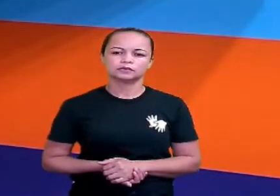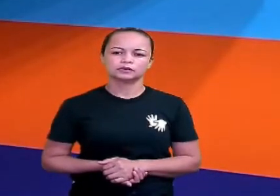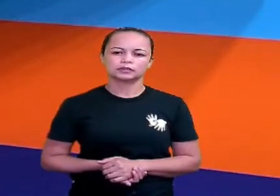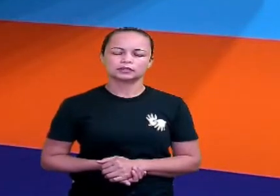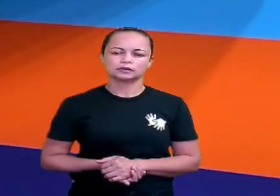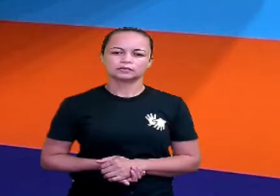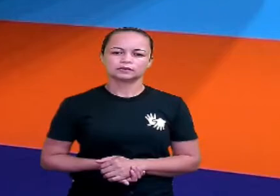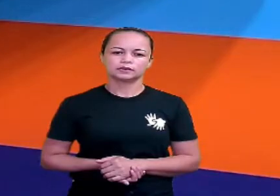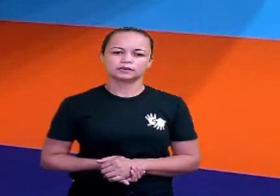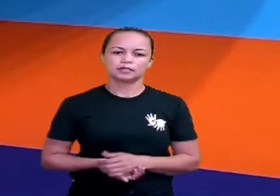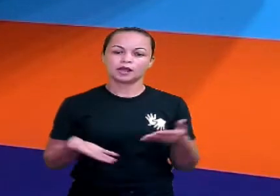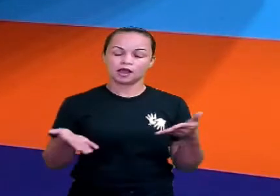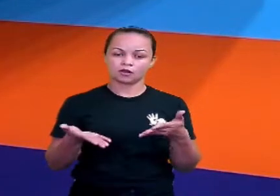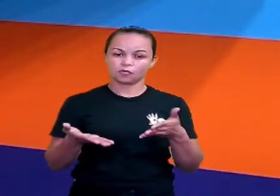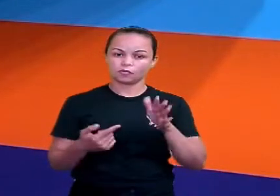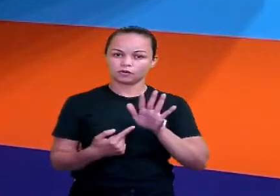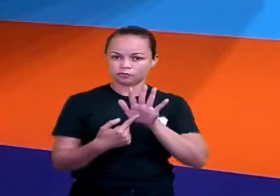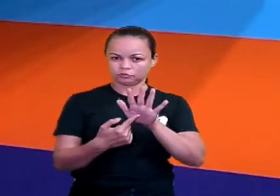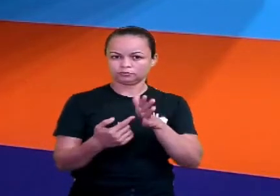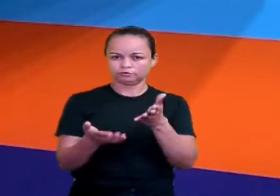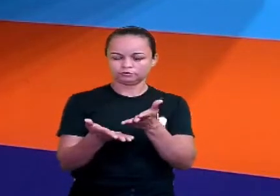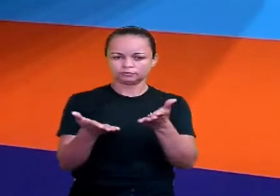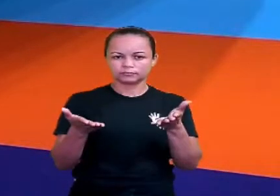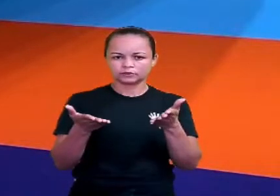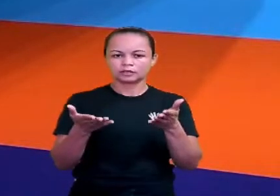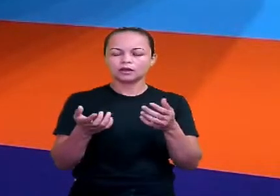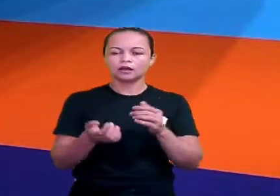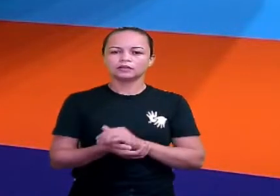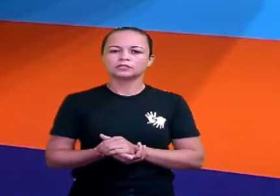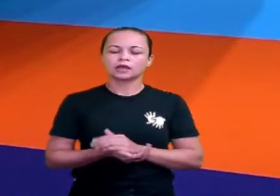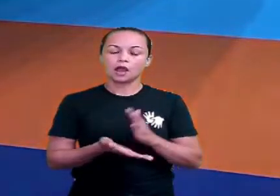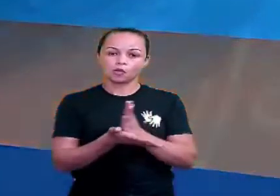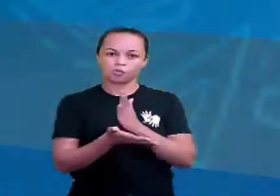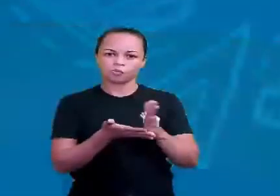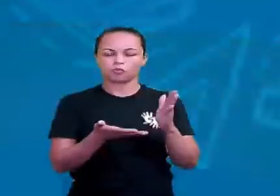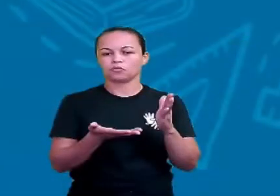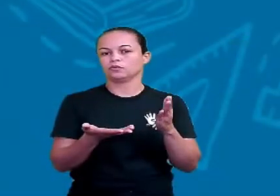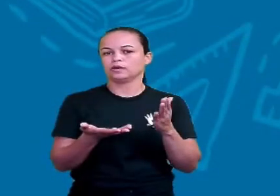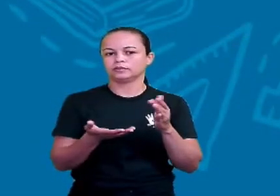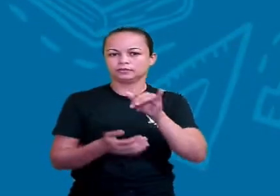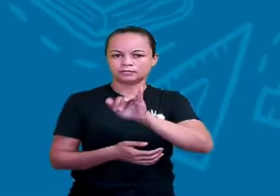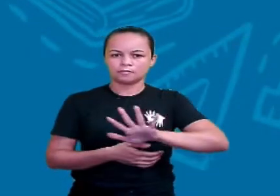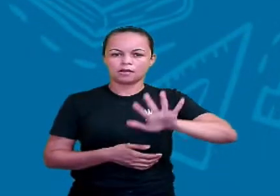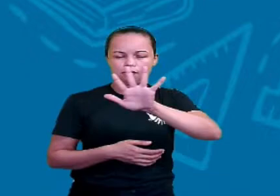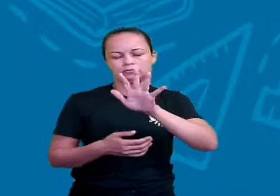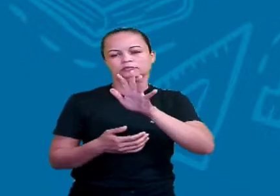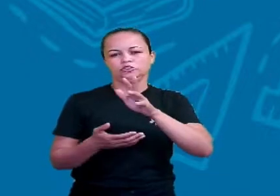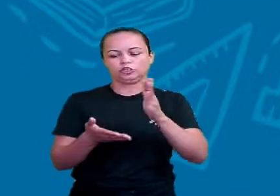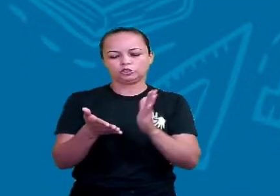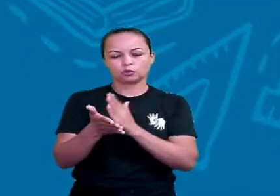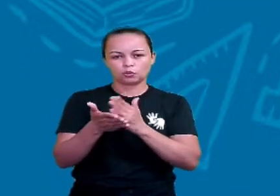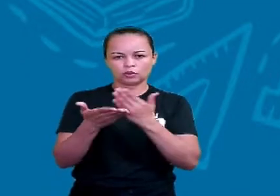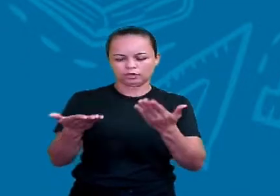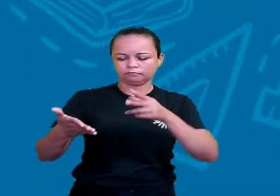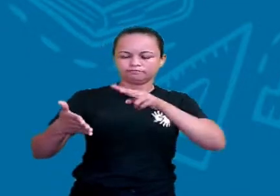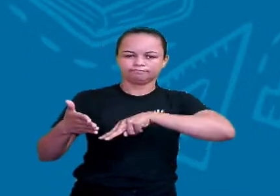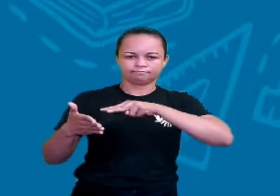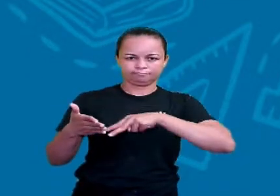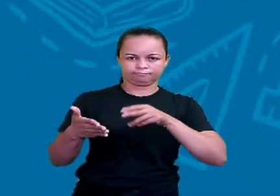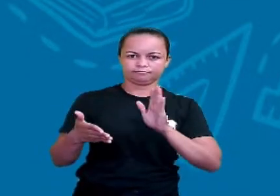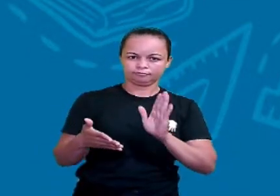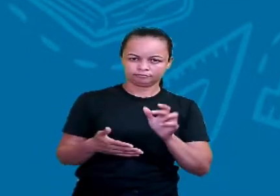vamos olhar agora, eu vou trazer para vocês as figuras, algumas figuras do livro que a gente leu, tá? E aí a gente